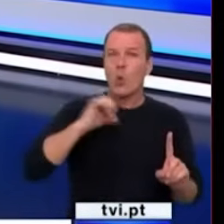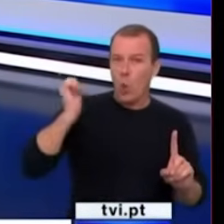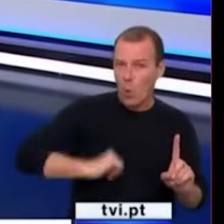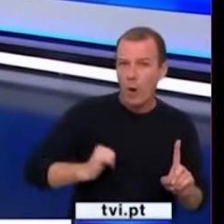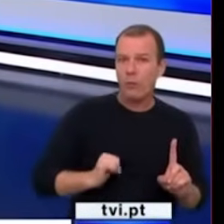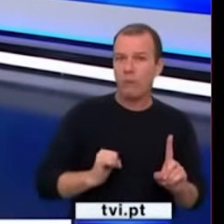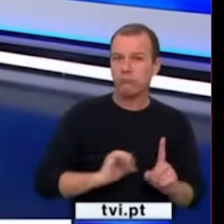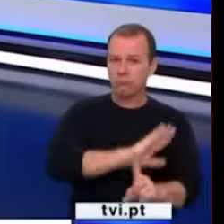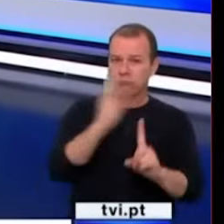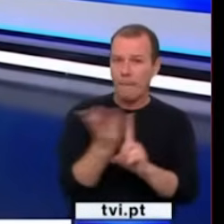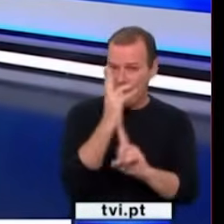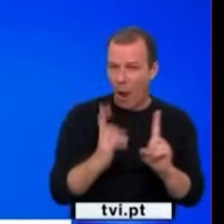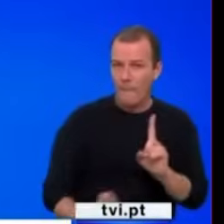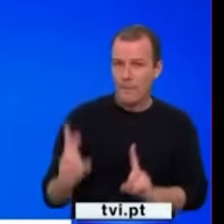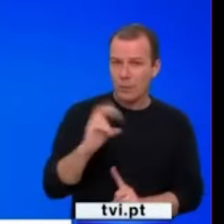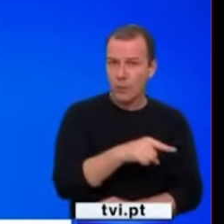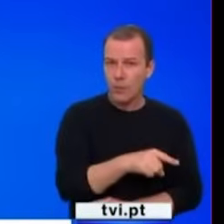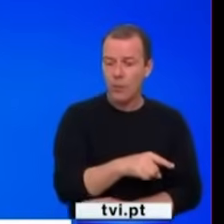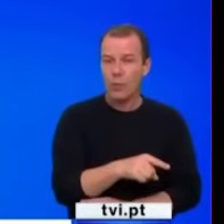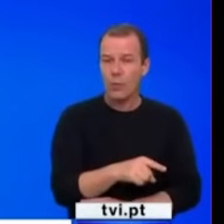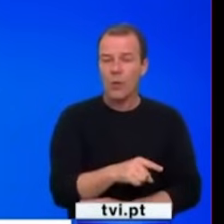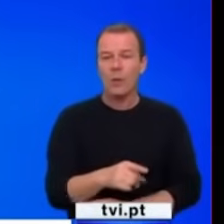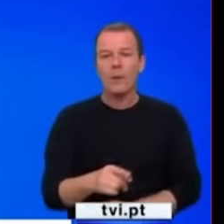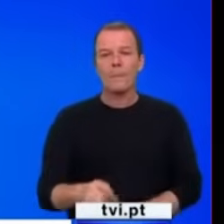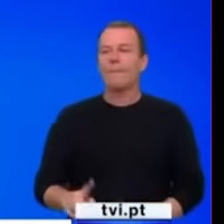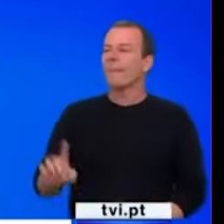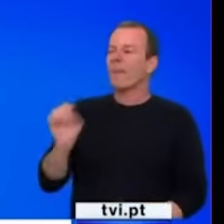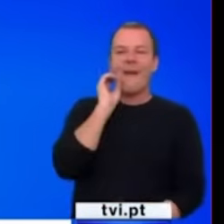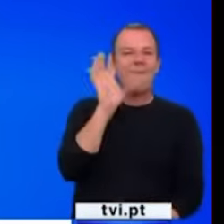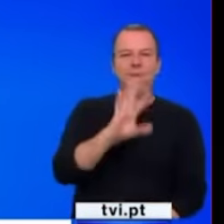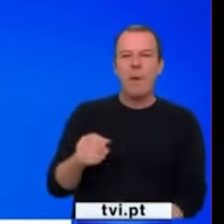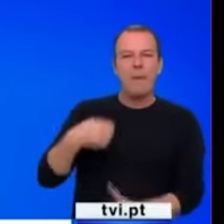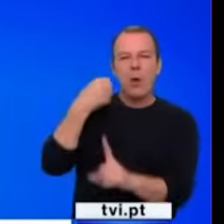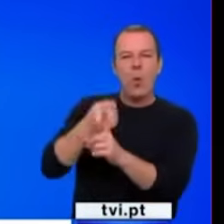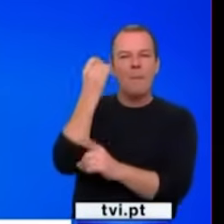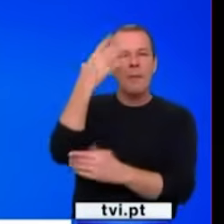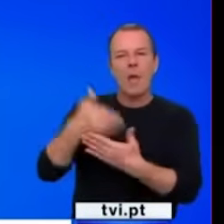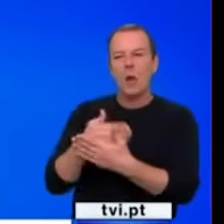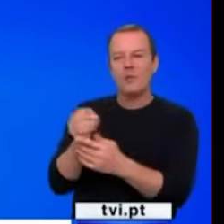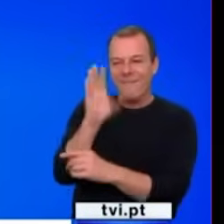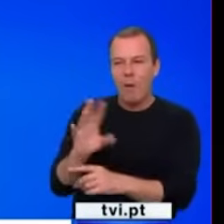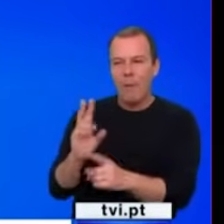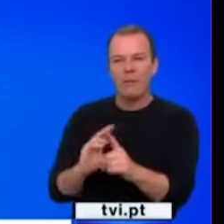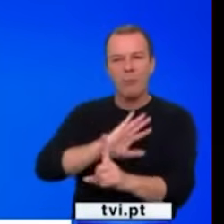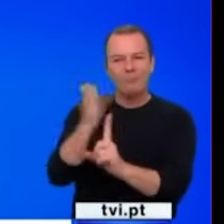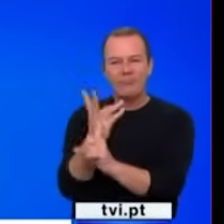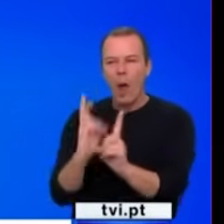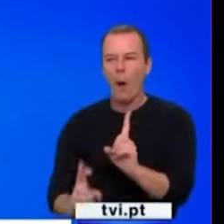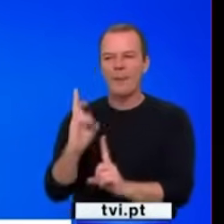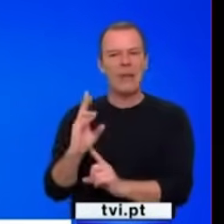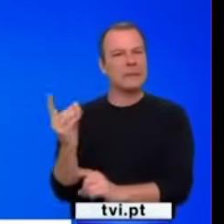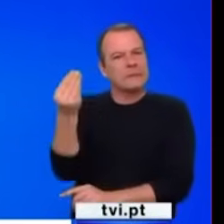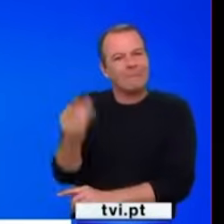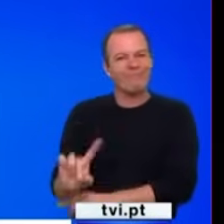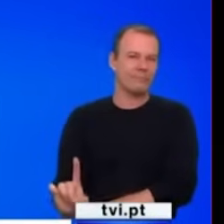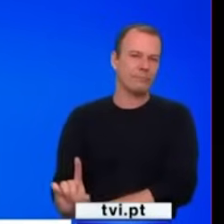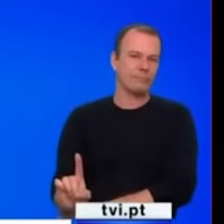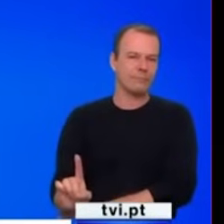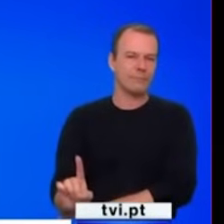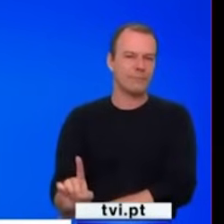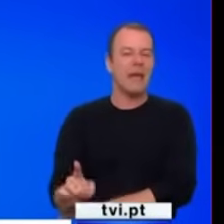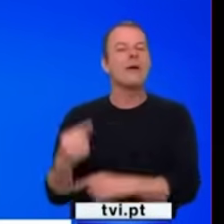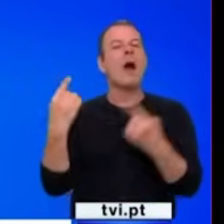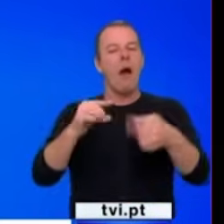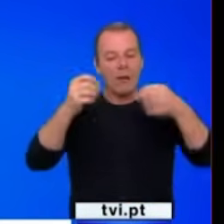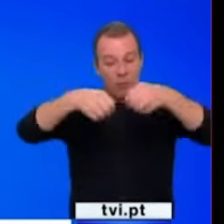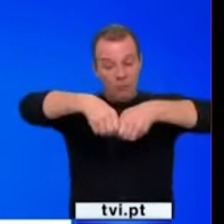para os crimes de corrupção não é essa a forma de combater a corrupção há uma hierarquia de de penas para diferentes crimes e nós temos essa hierarquia no